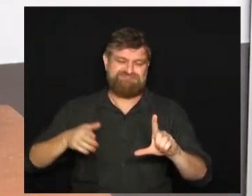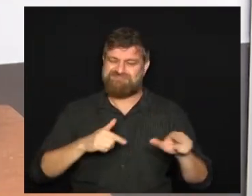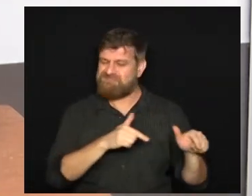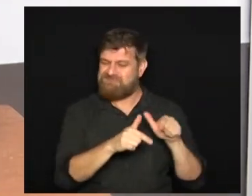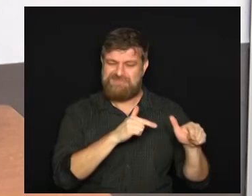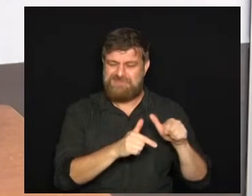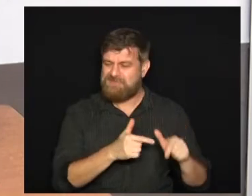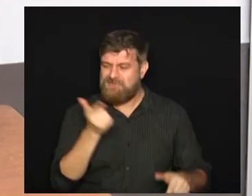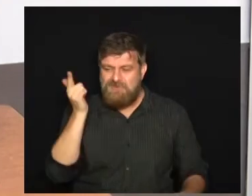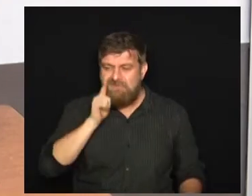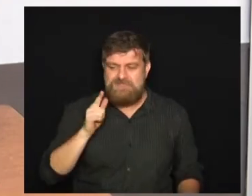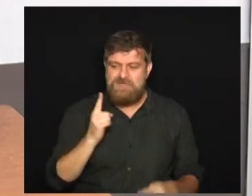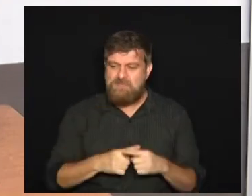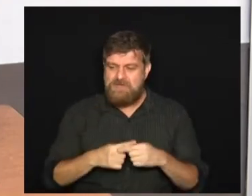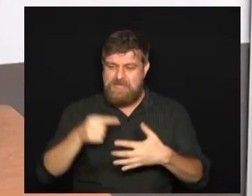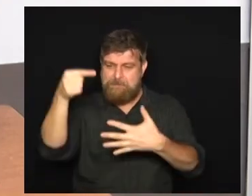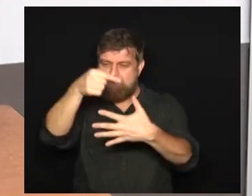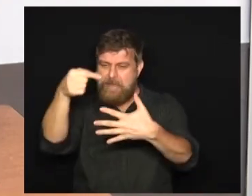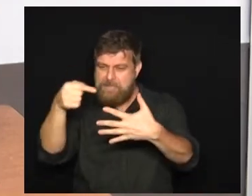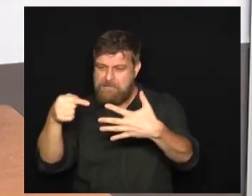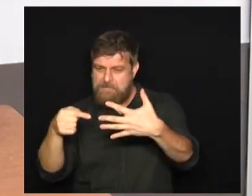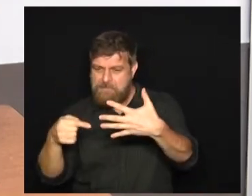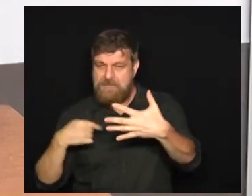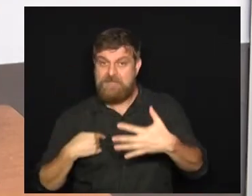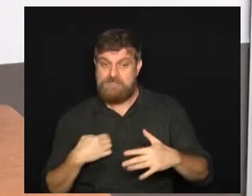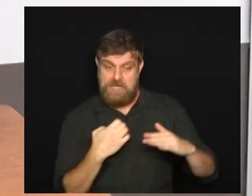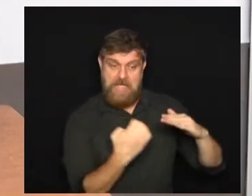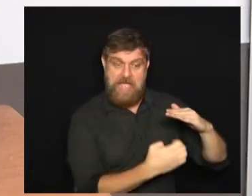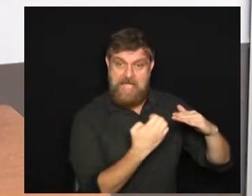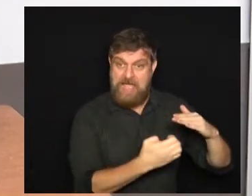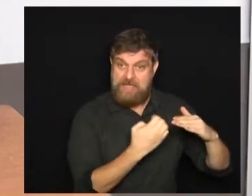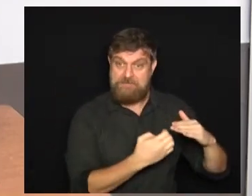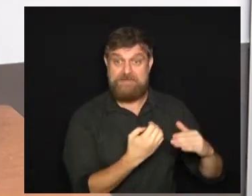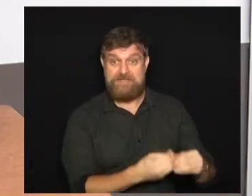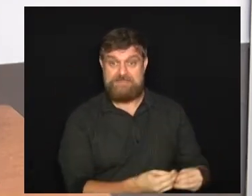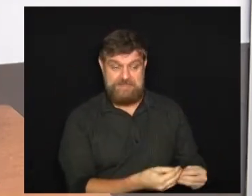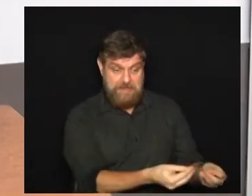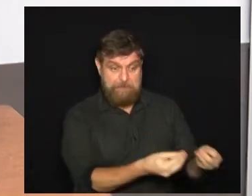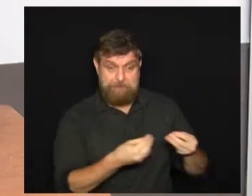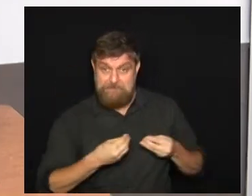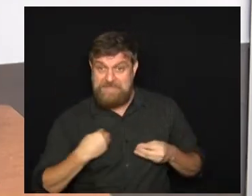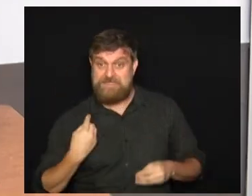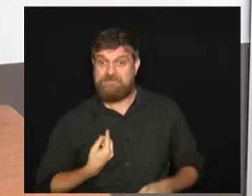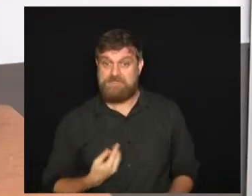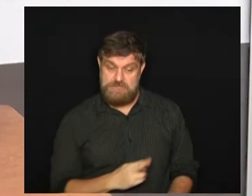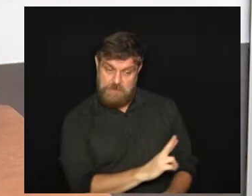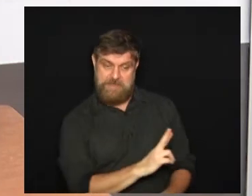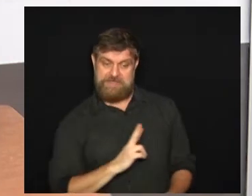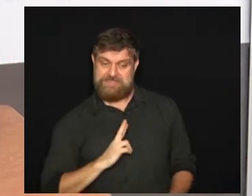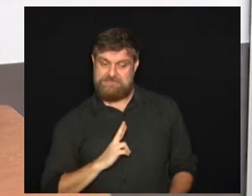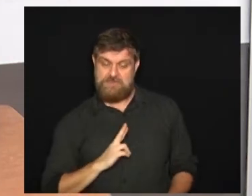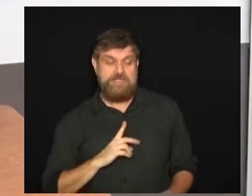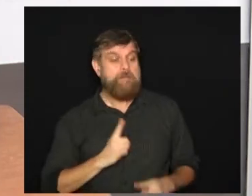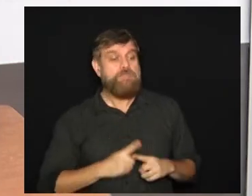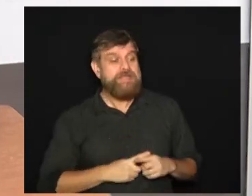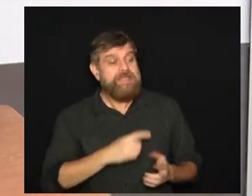Quando as empresas preenchem, a gente tem esse retorno das empresas. E aí, com base